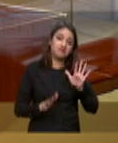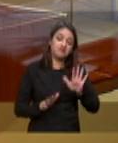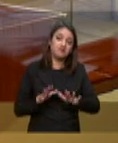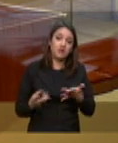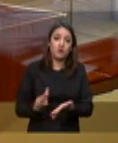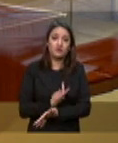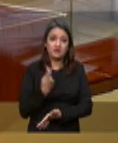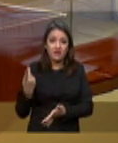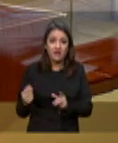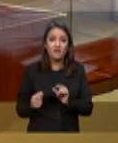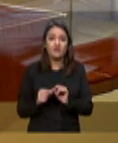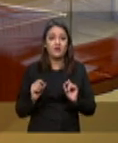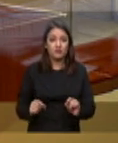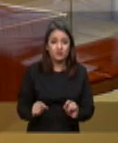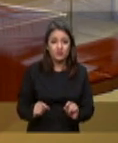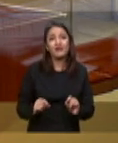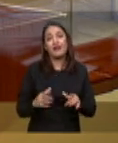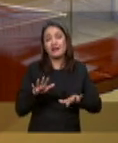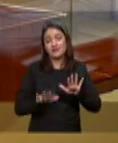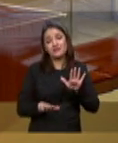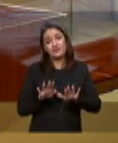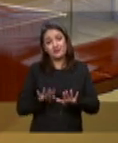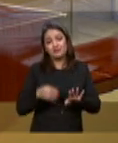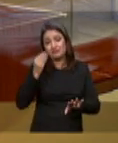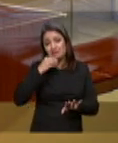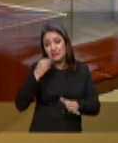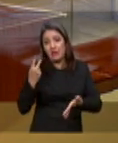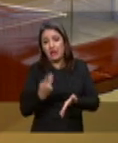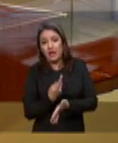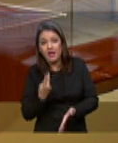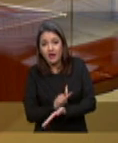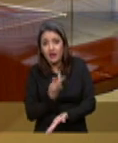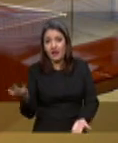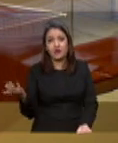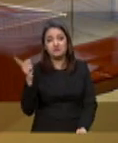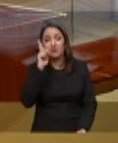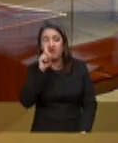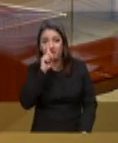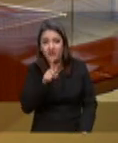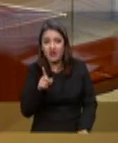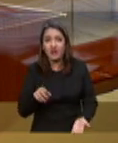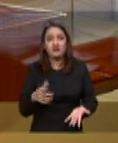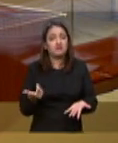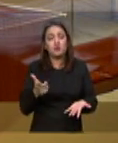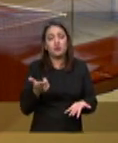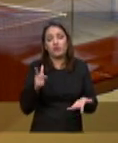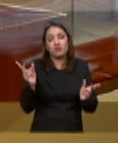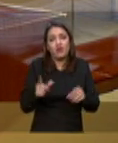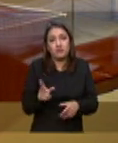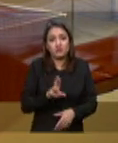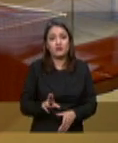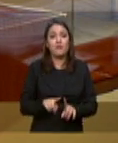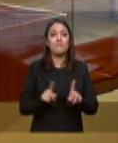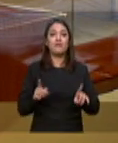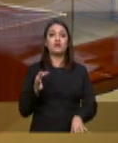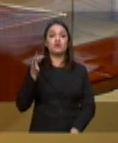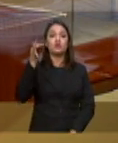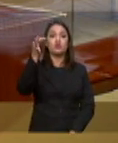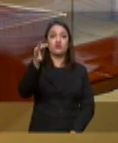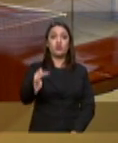será feito de uma forma precária e desnecessária, inútil, se no futuro